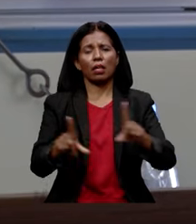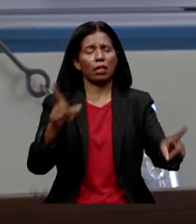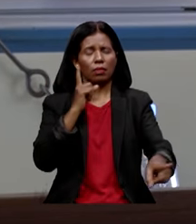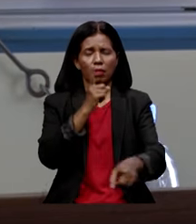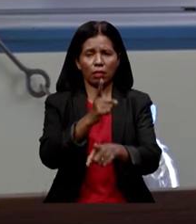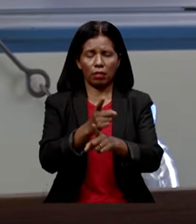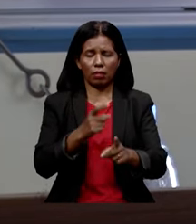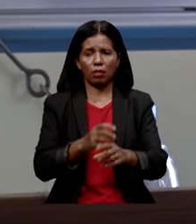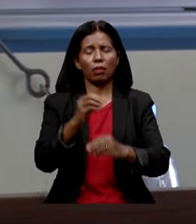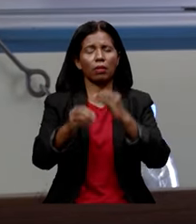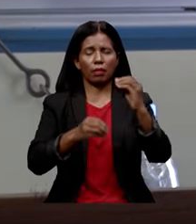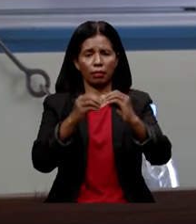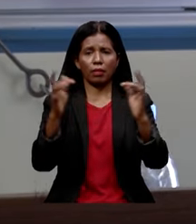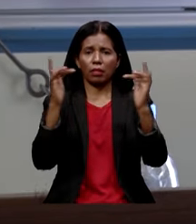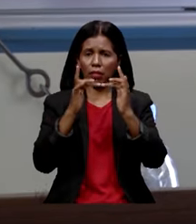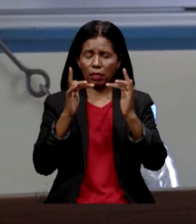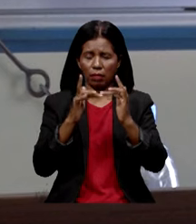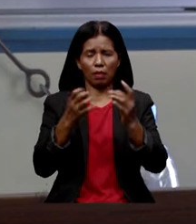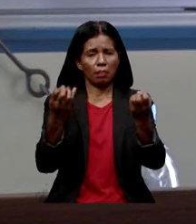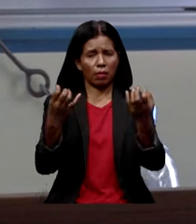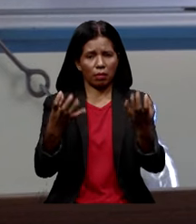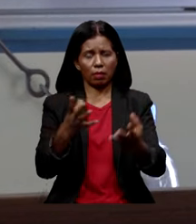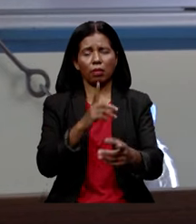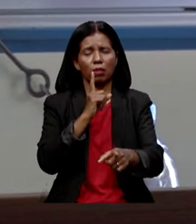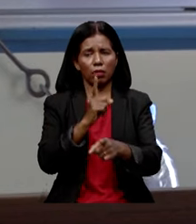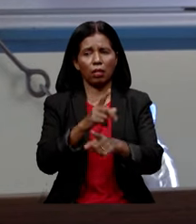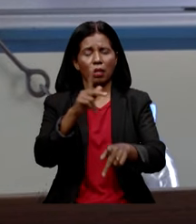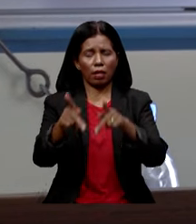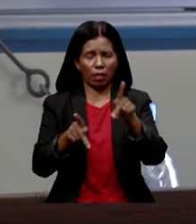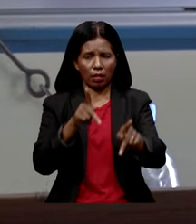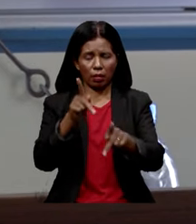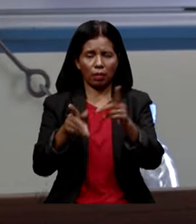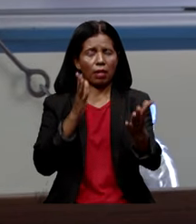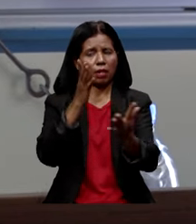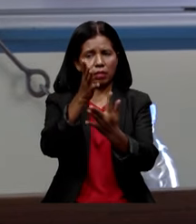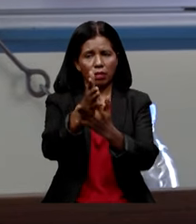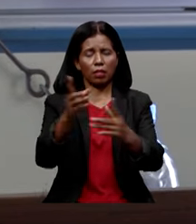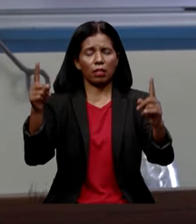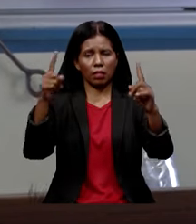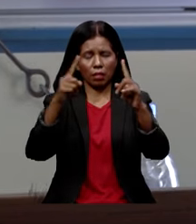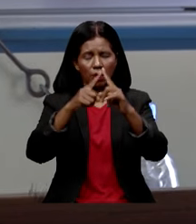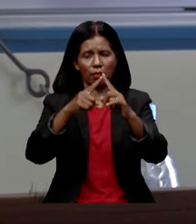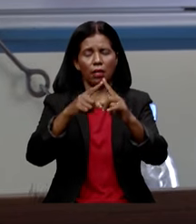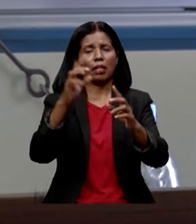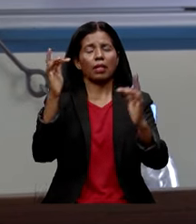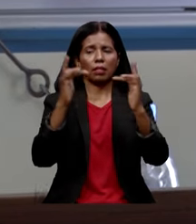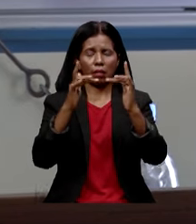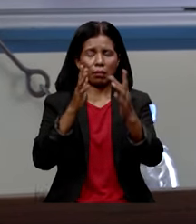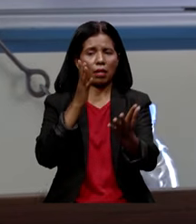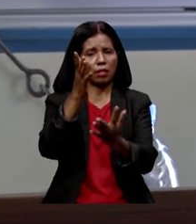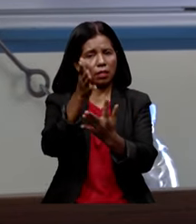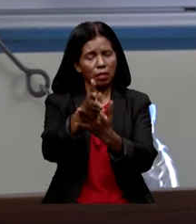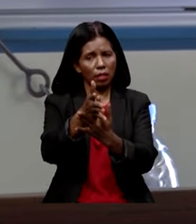a kata internet ne barakliu ema bel acceso tamba ya situs internet ne bel acceso ba i